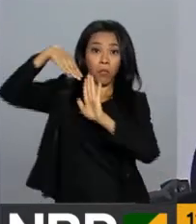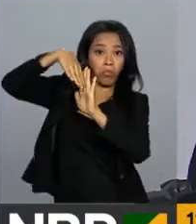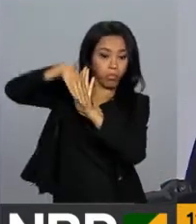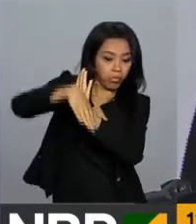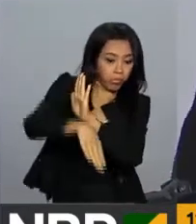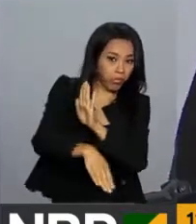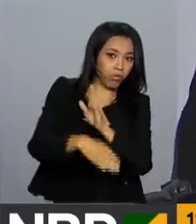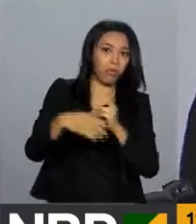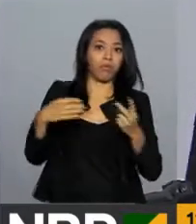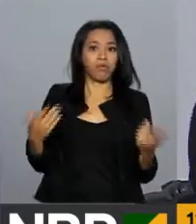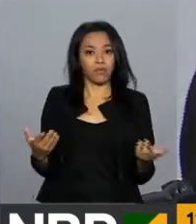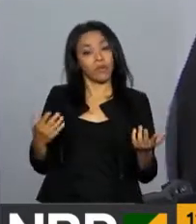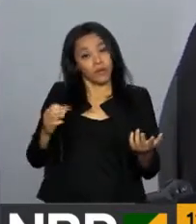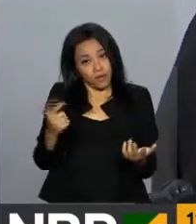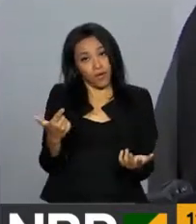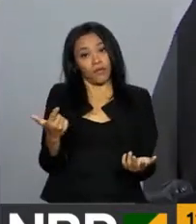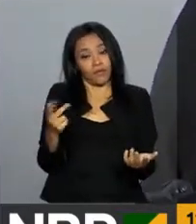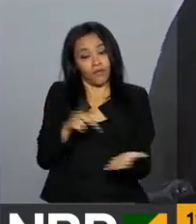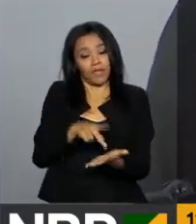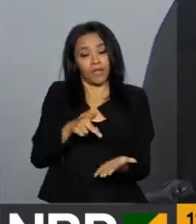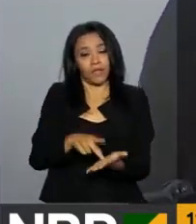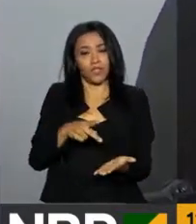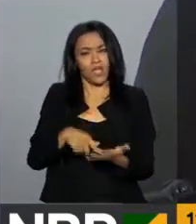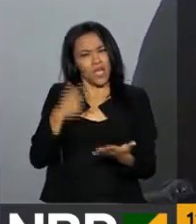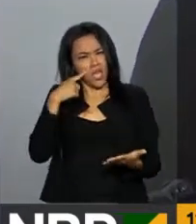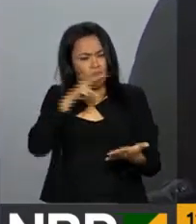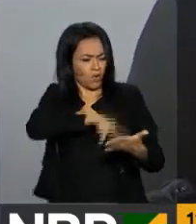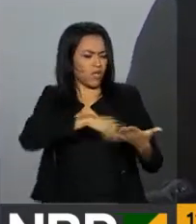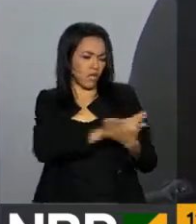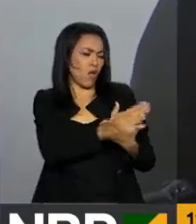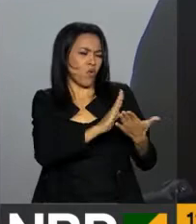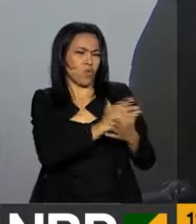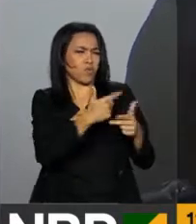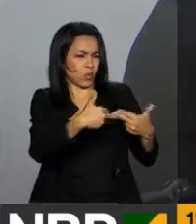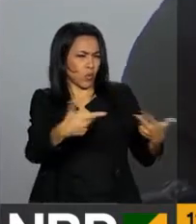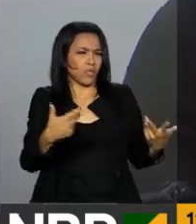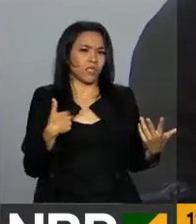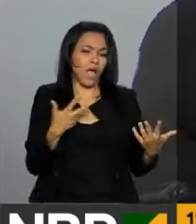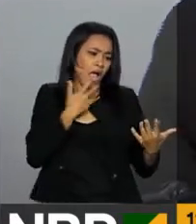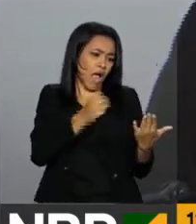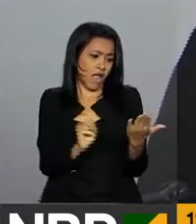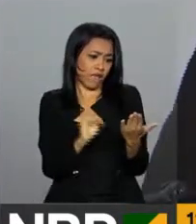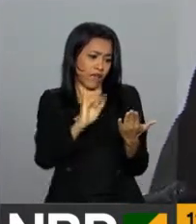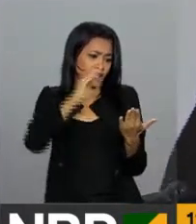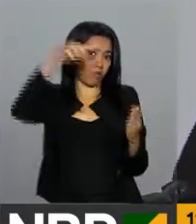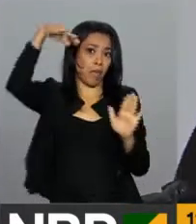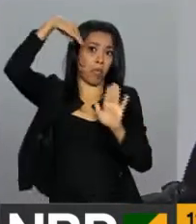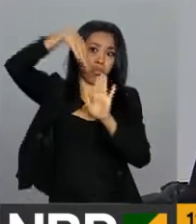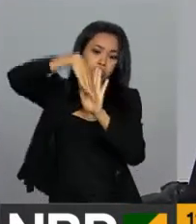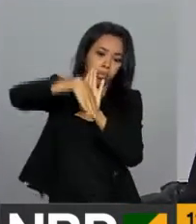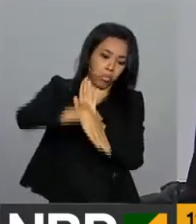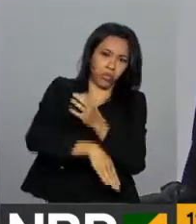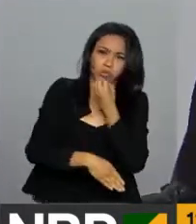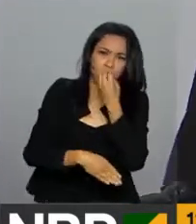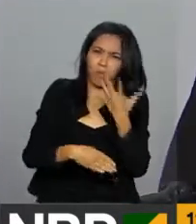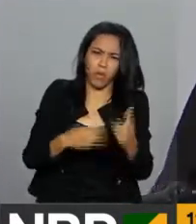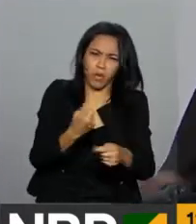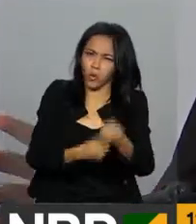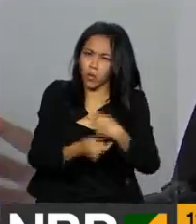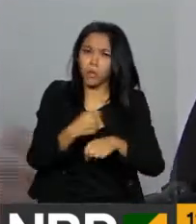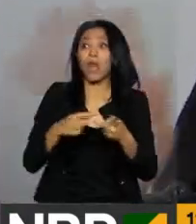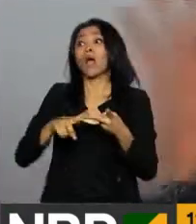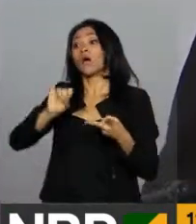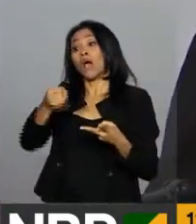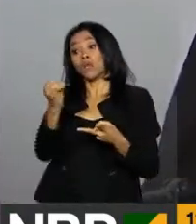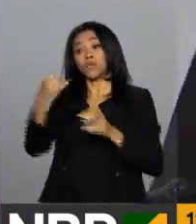já o leasing caiu na noite de hoje interessante eu li algumas coisas não é que a inflação está caindo demais e isso não é bom pra economia juros